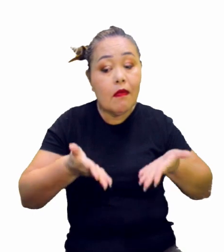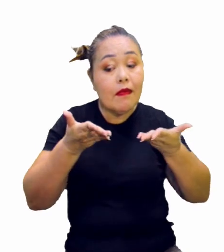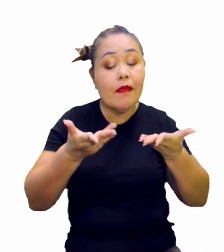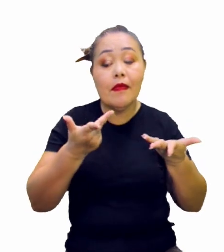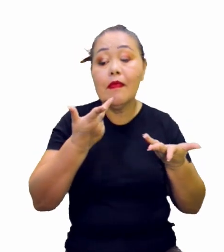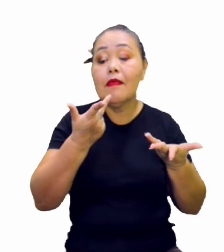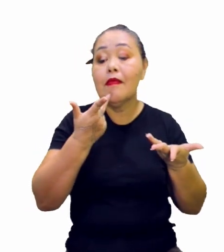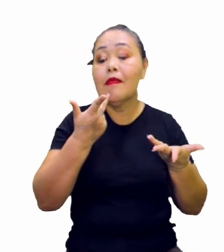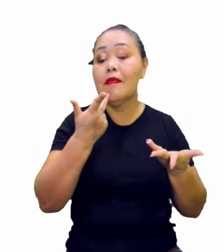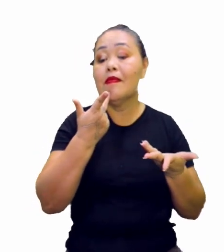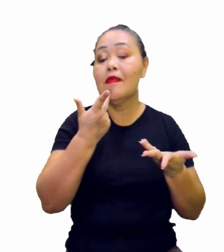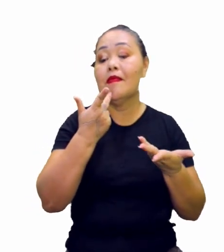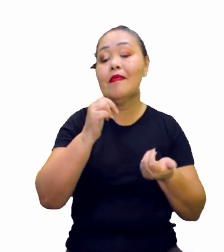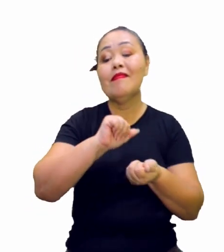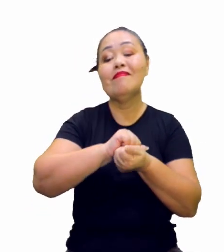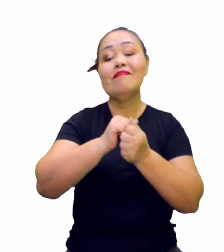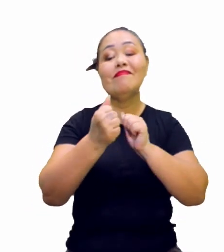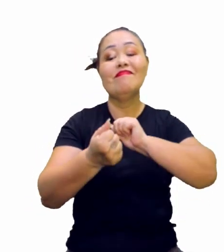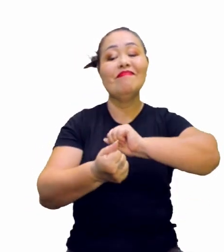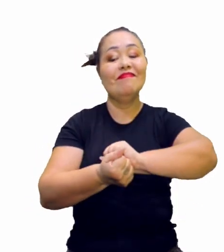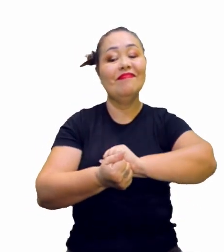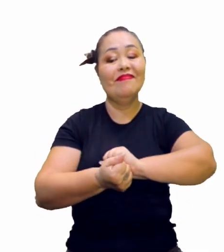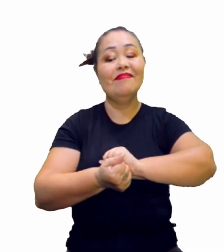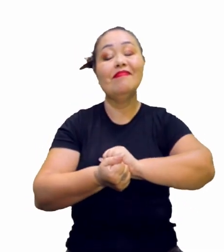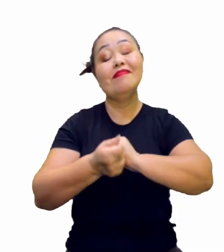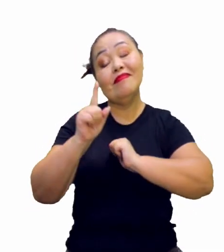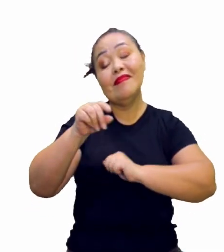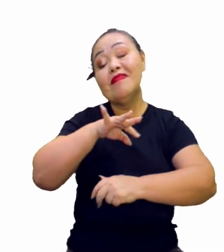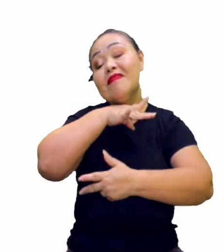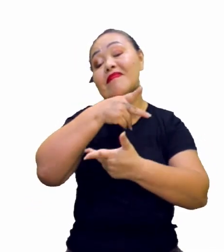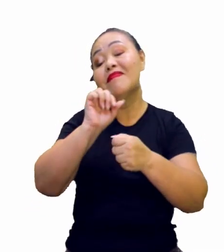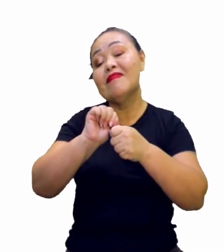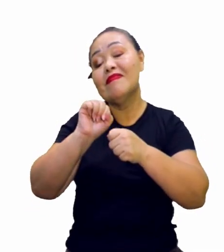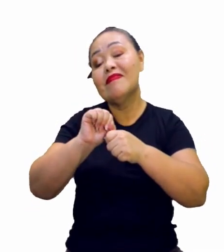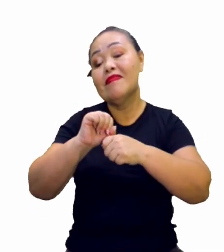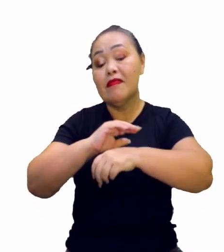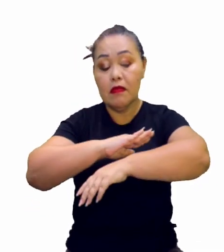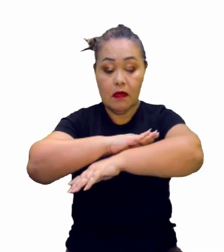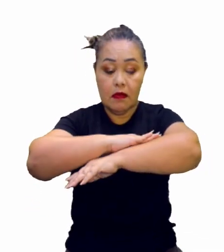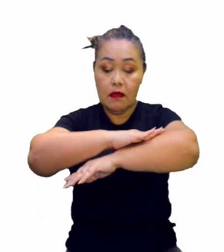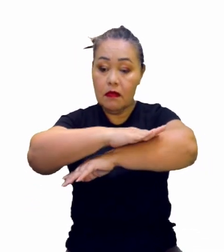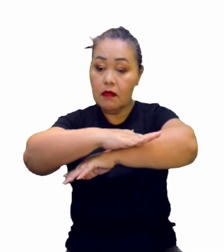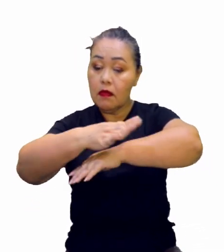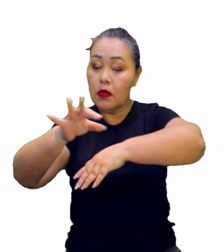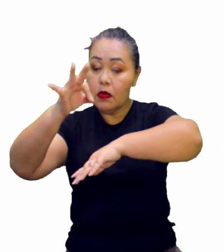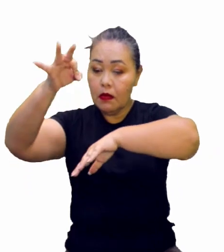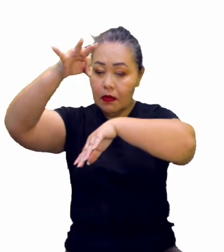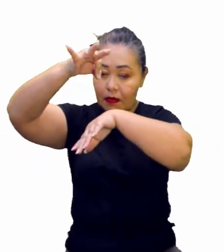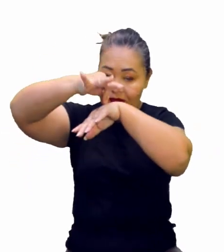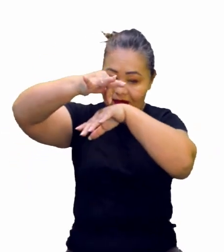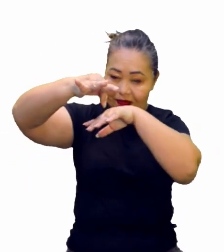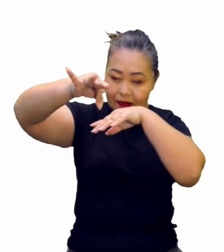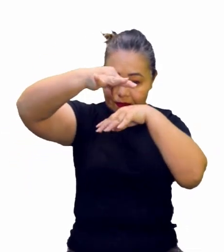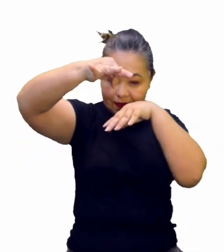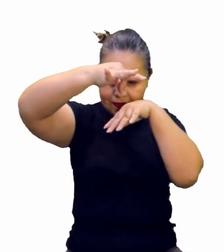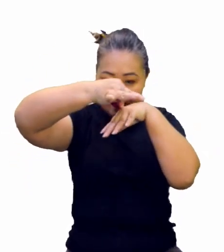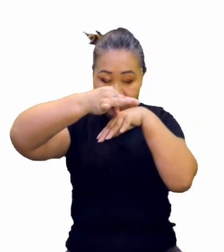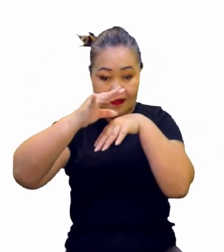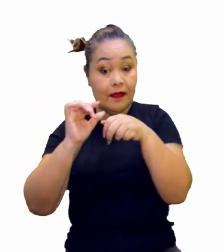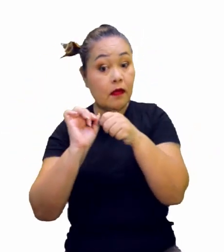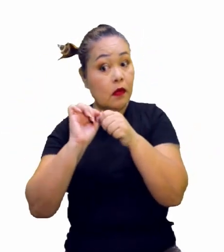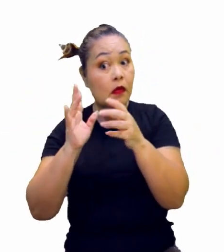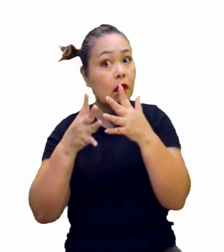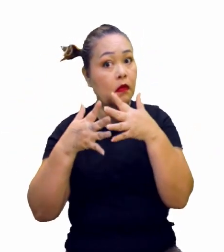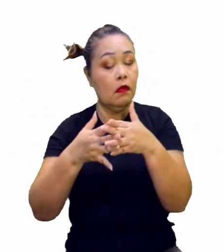chama de adaptação. São os animais, os insetos. Não